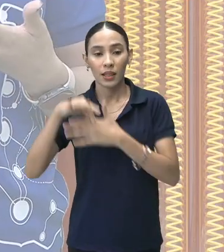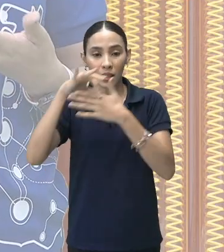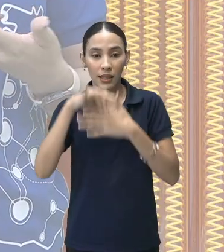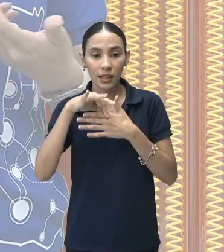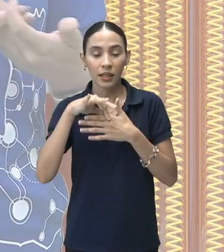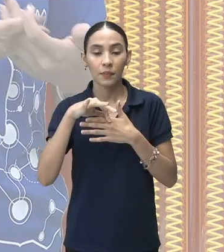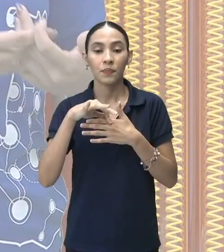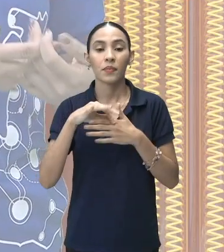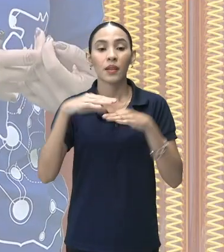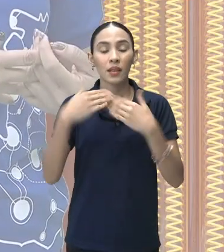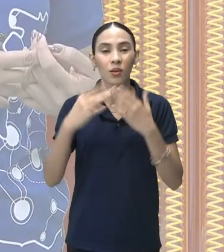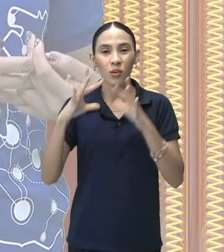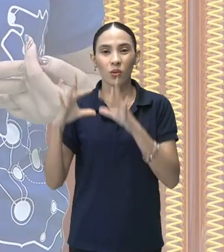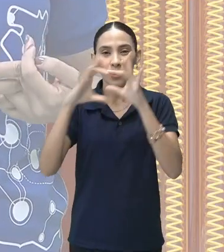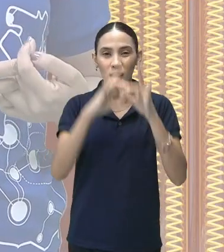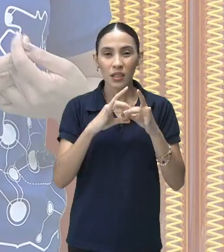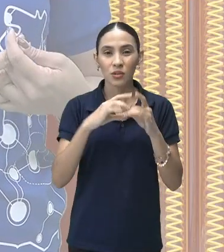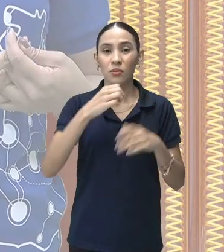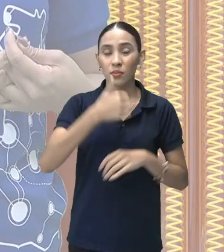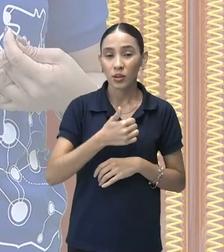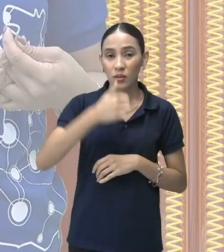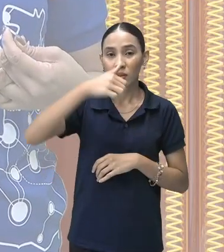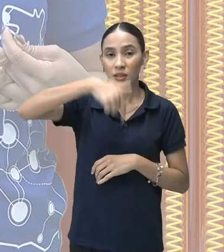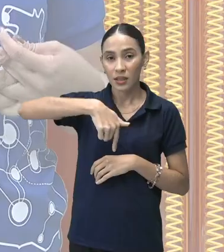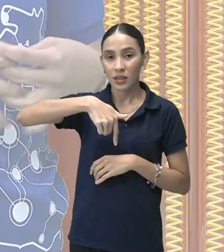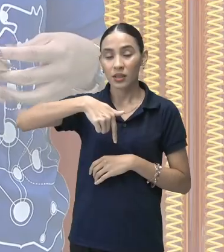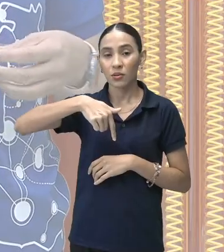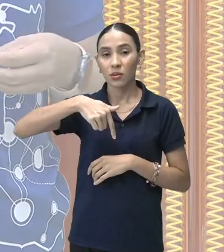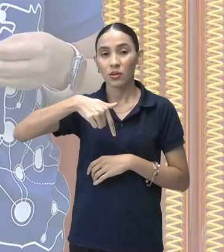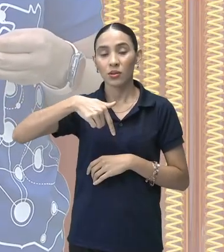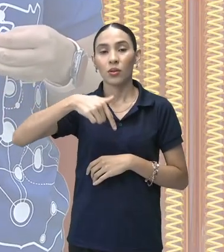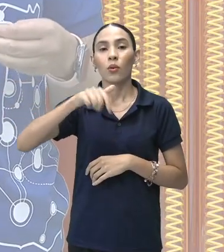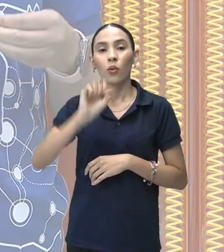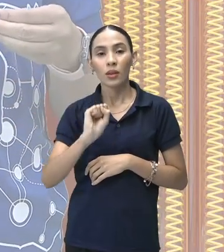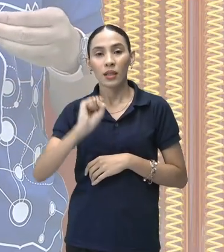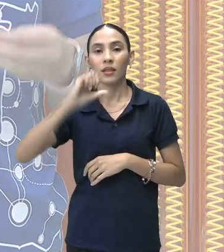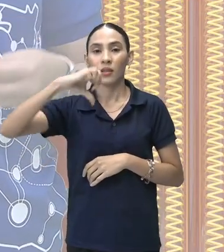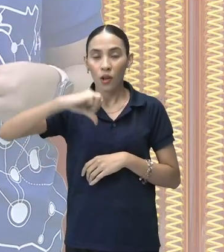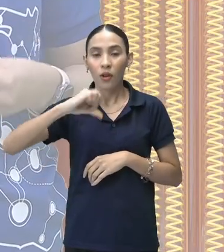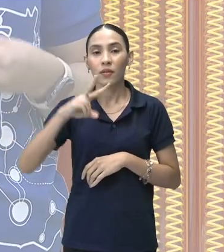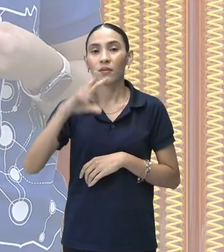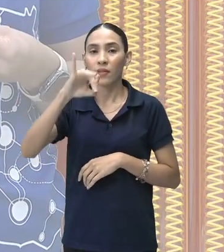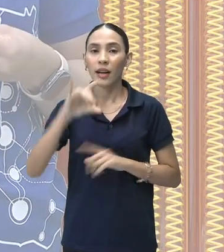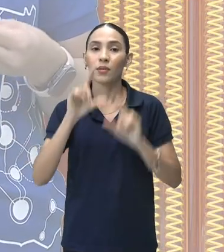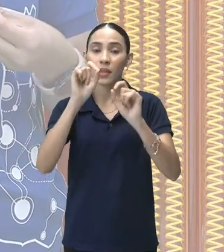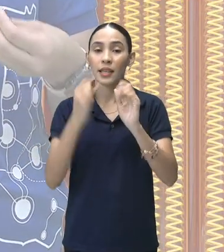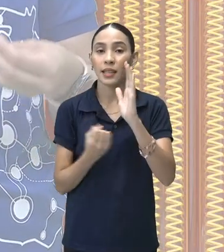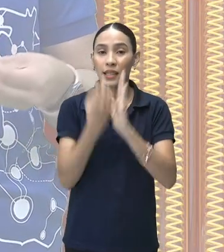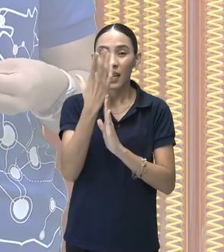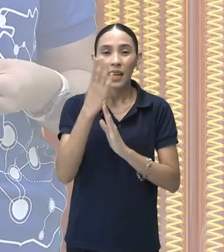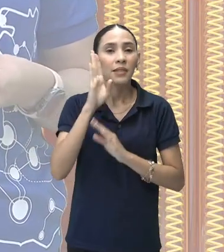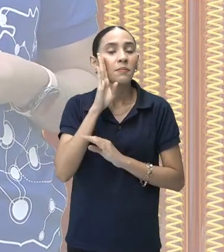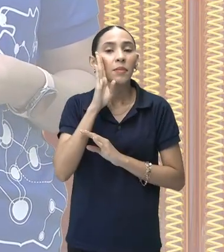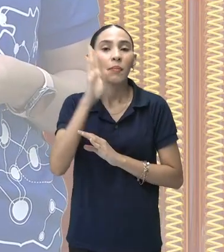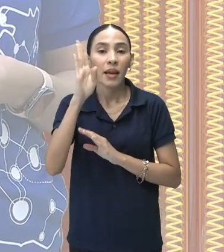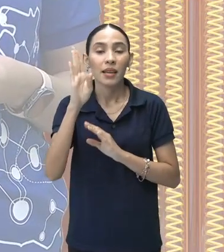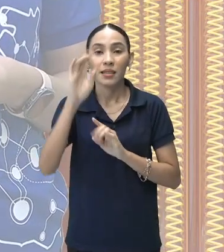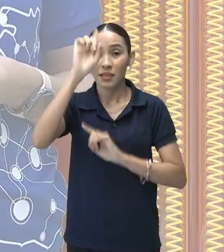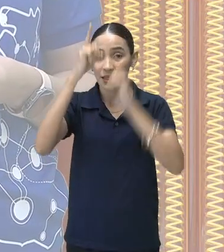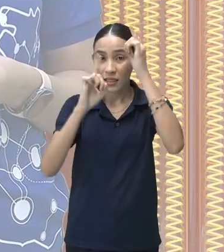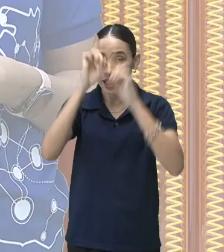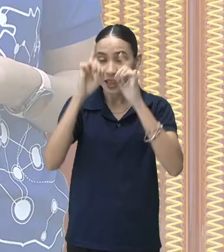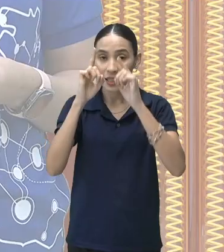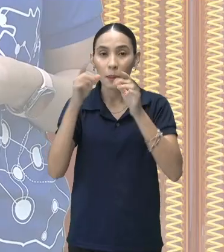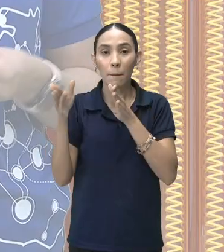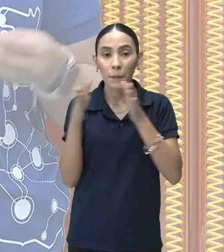mesmo ele estando ali no contexto de 1789, ele vai implementar essas primeiras ideias, né, do